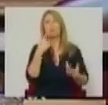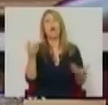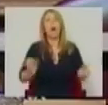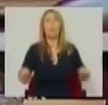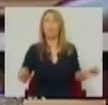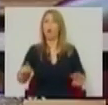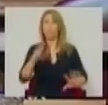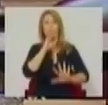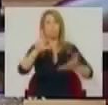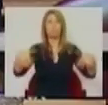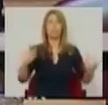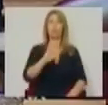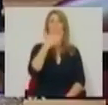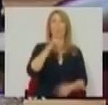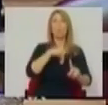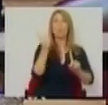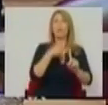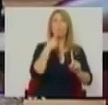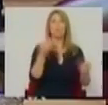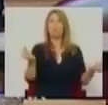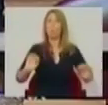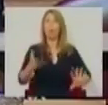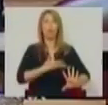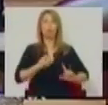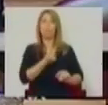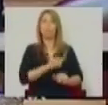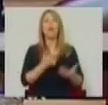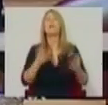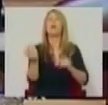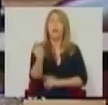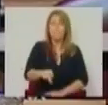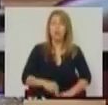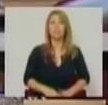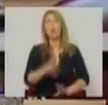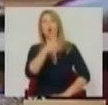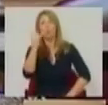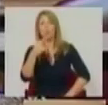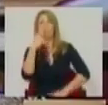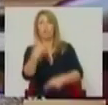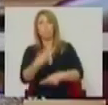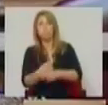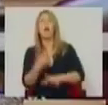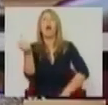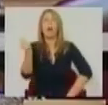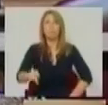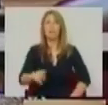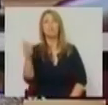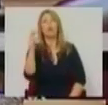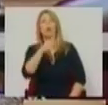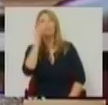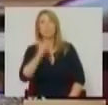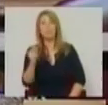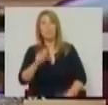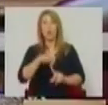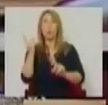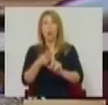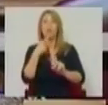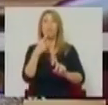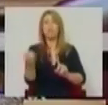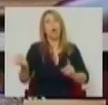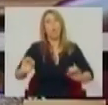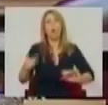primeiro ano diz que não há margem e a margem aparece. No segundo ano não há margem e a margem aparece. No terceiro ano não há margem e a margem lá